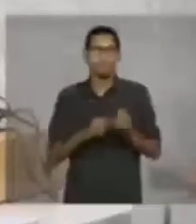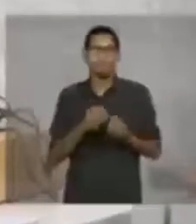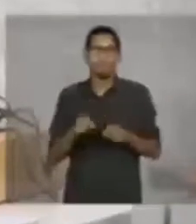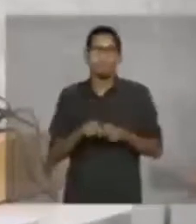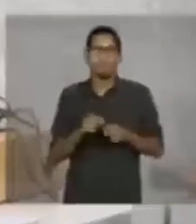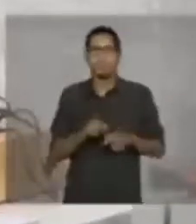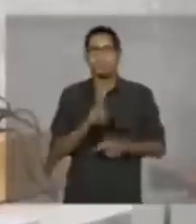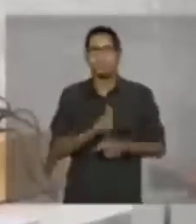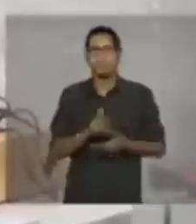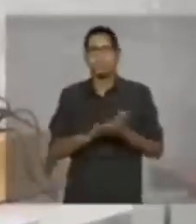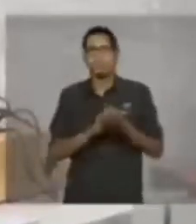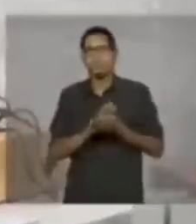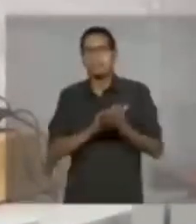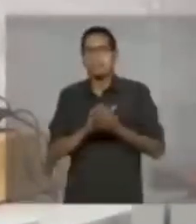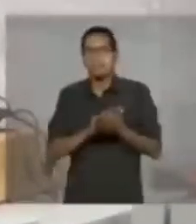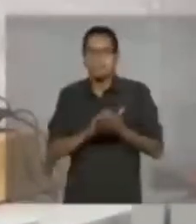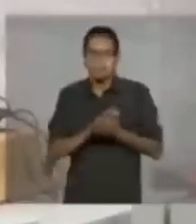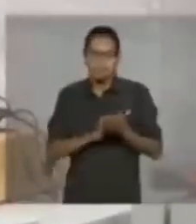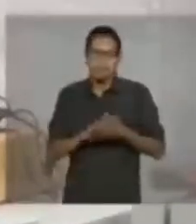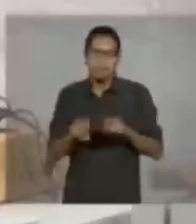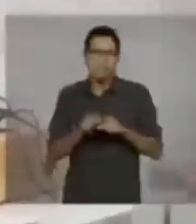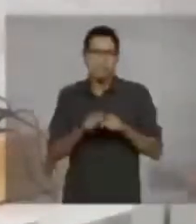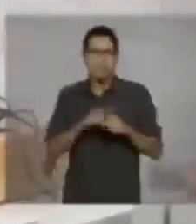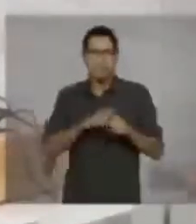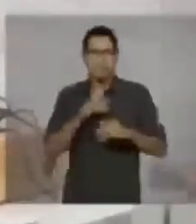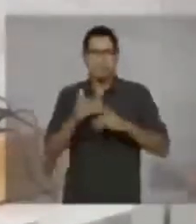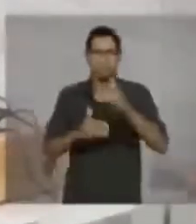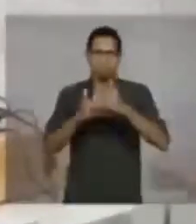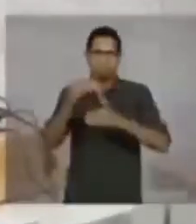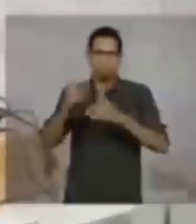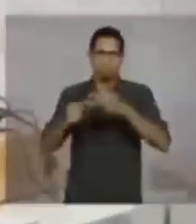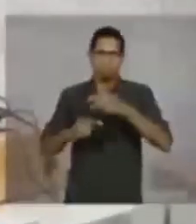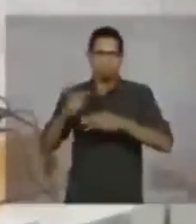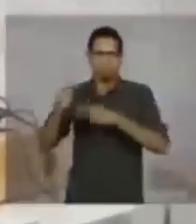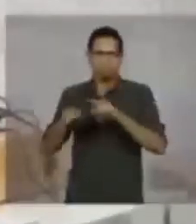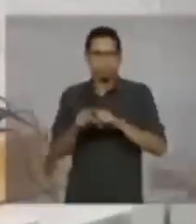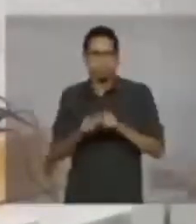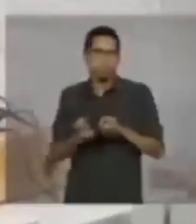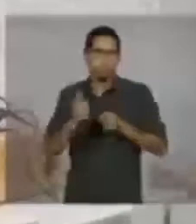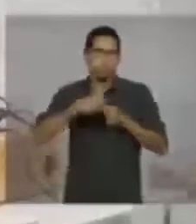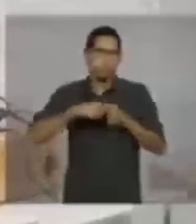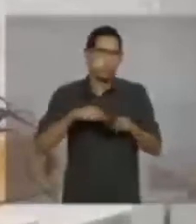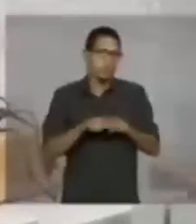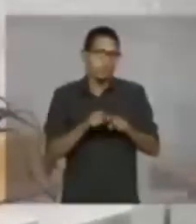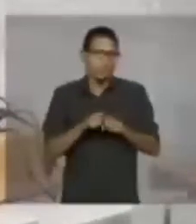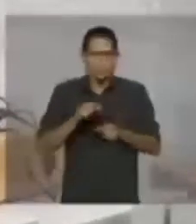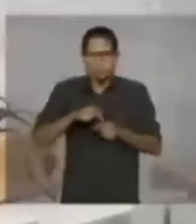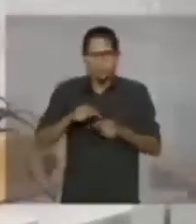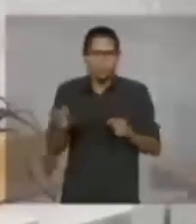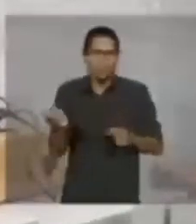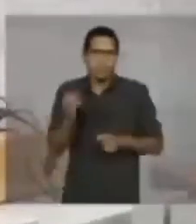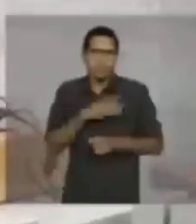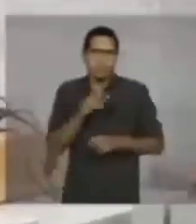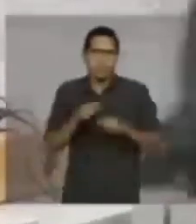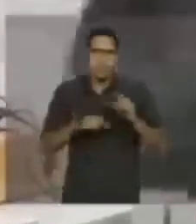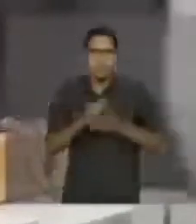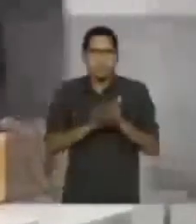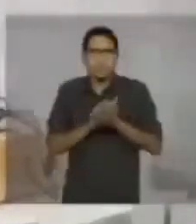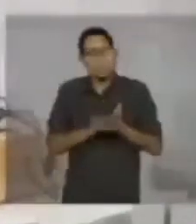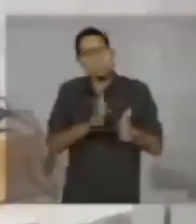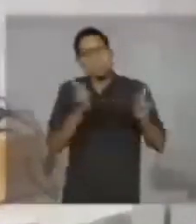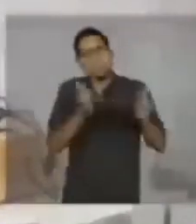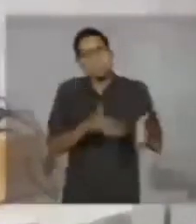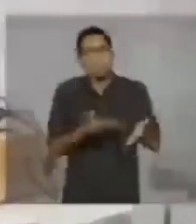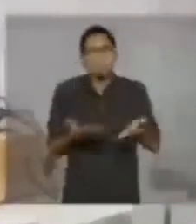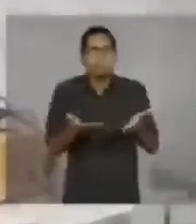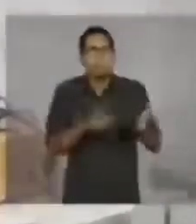destinação, utilização possível numa cadeia produtiva, não volta como matéria-prima, não volta como novo produto. Esse é o rejeito, é o que a